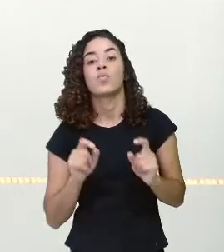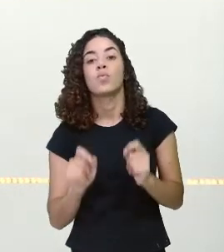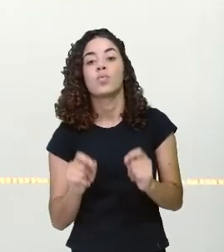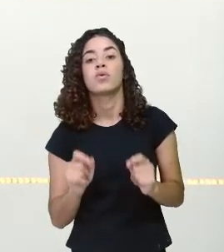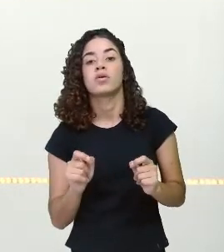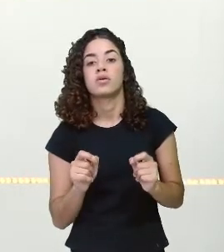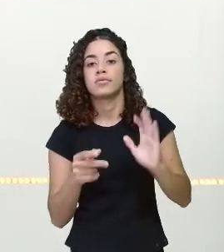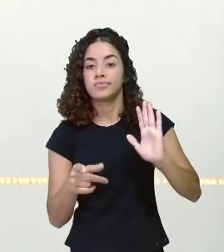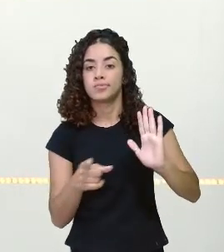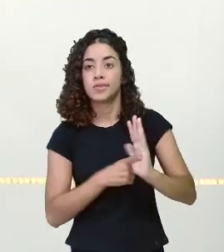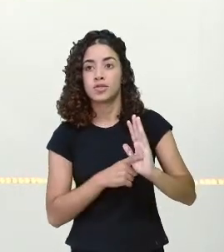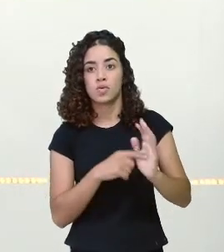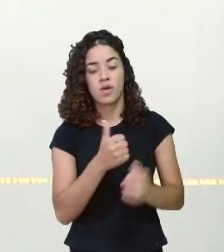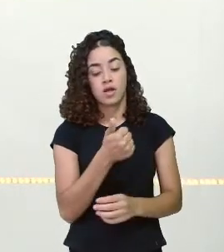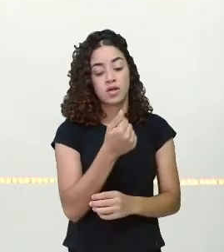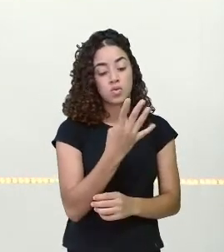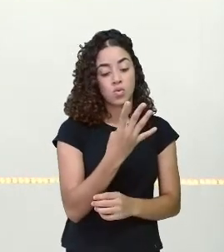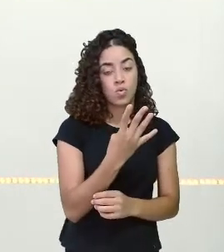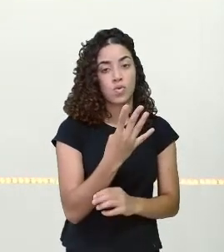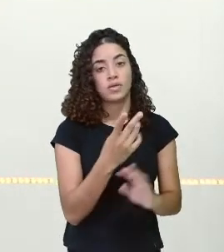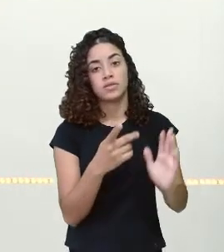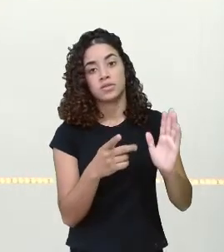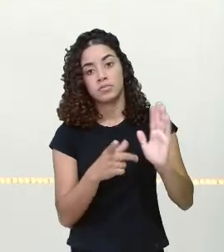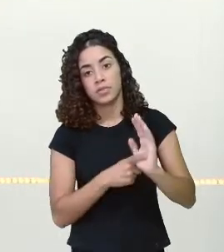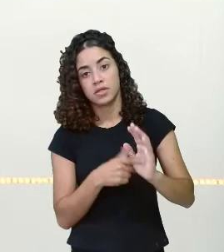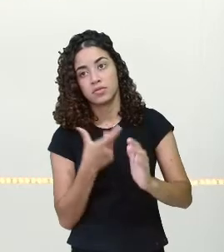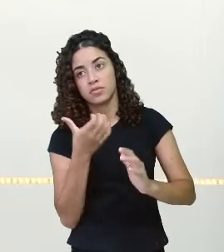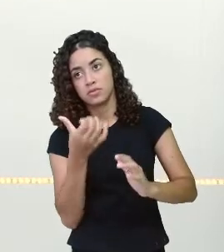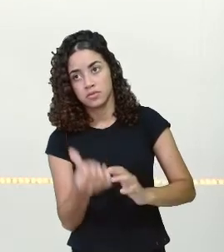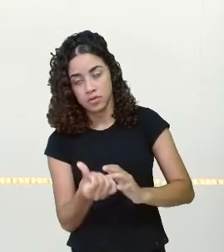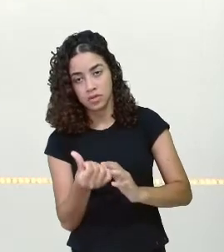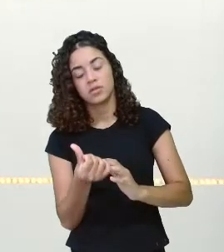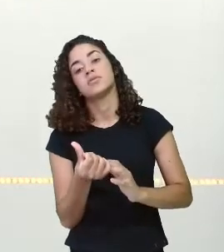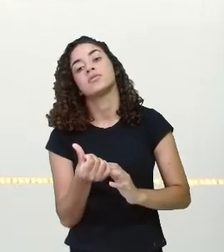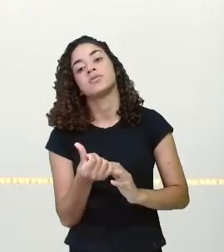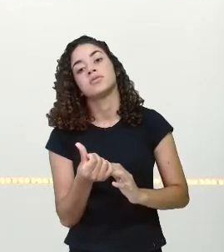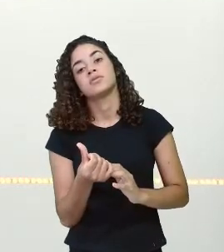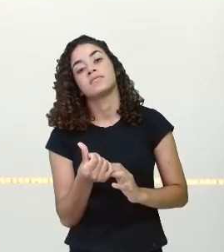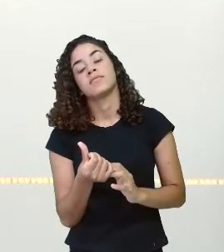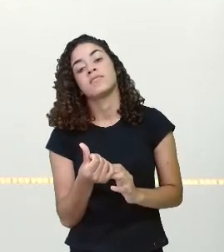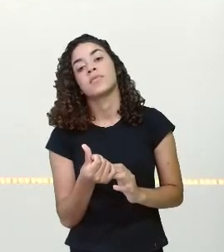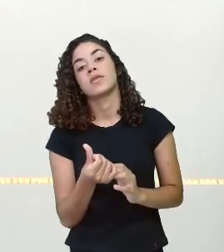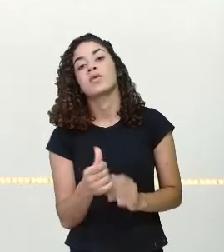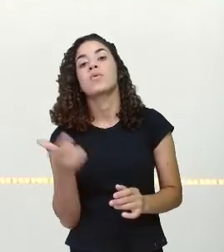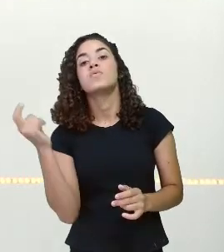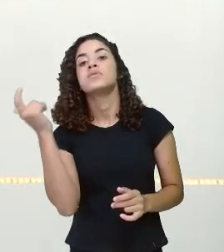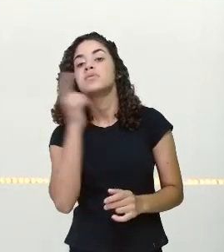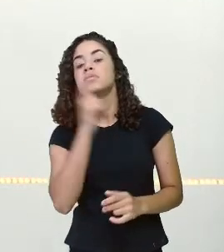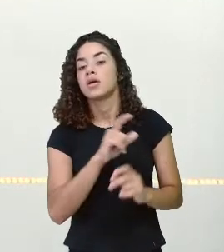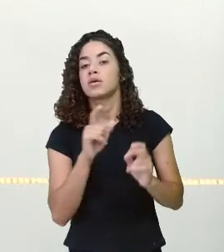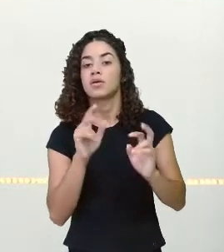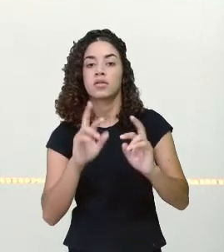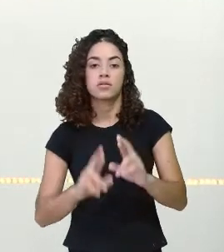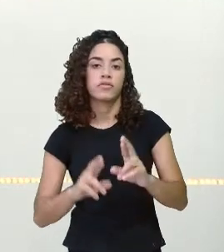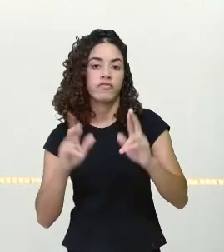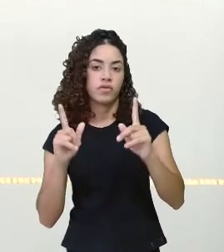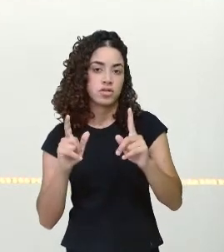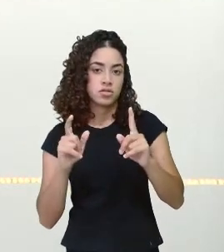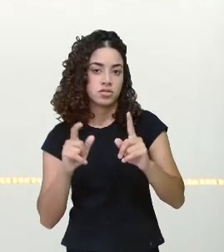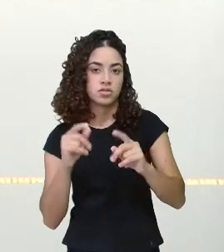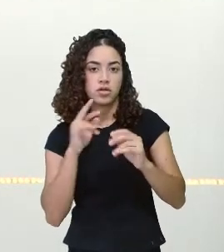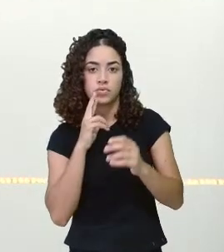vou pegar as 14 bolas, tirar 6, vou chegar aqui ao resultado da diferença